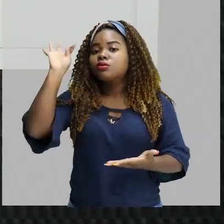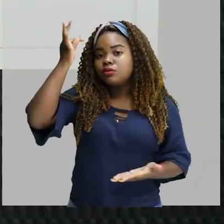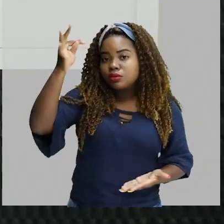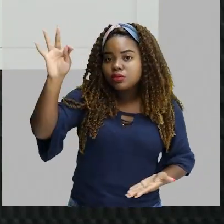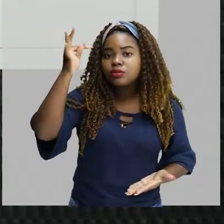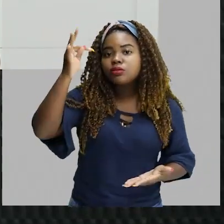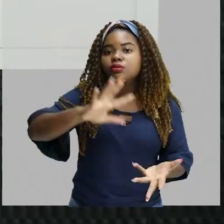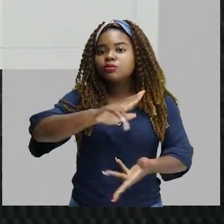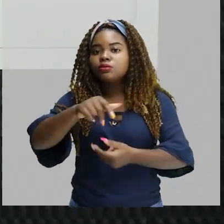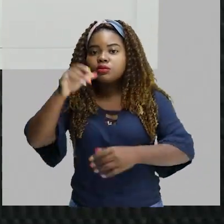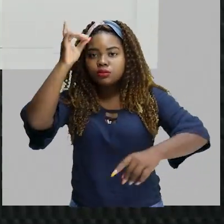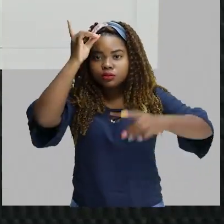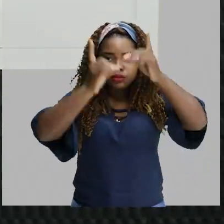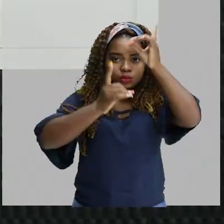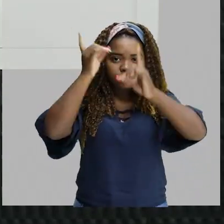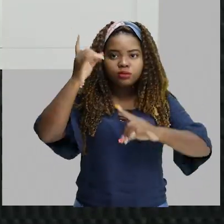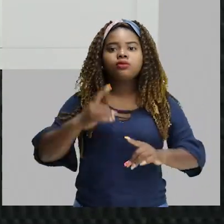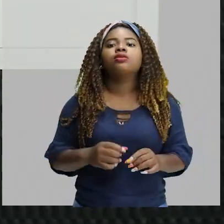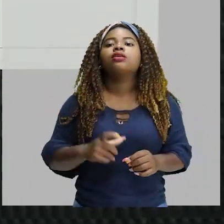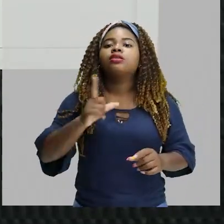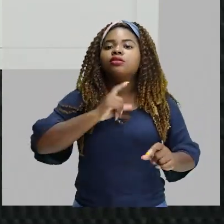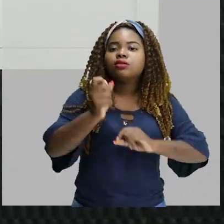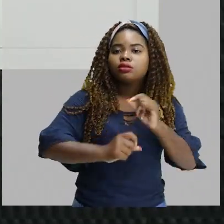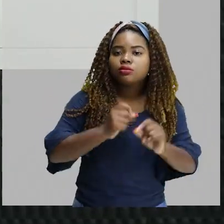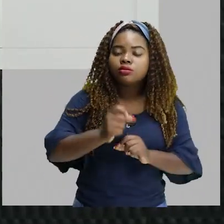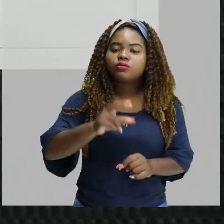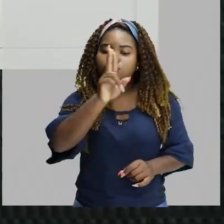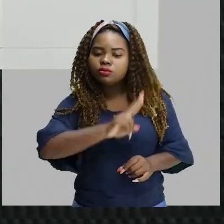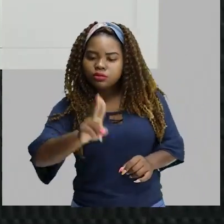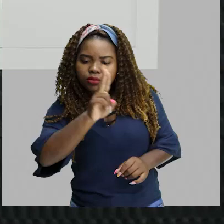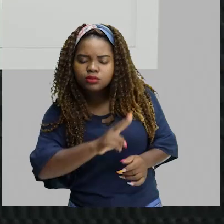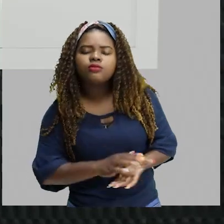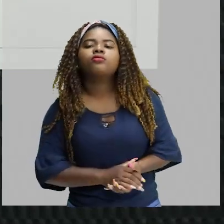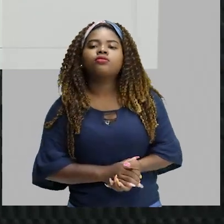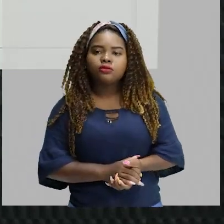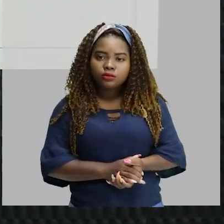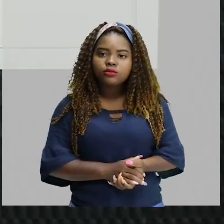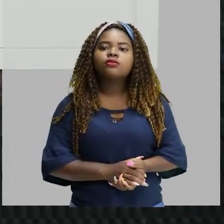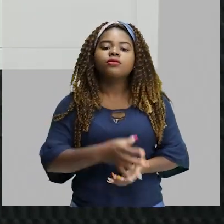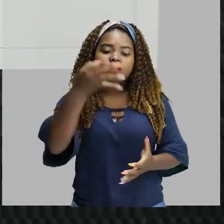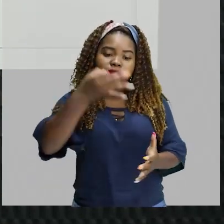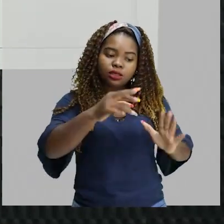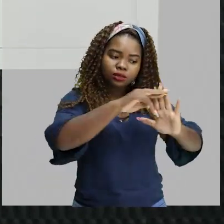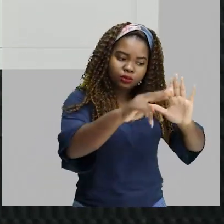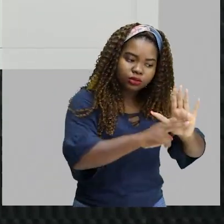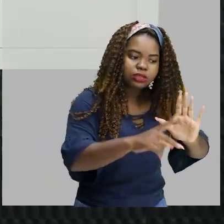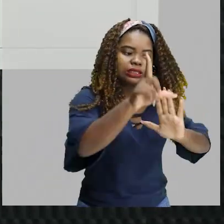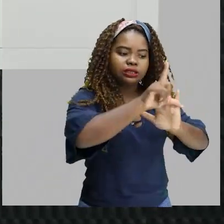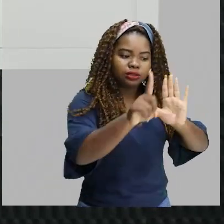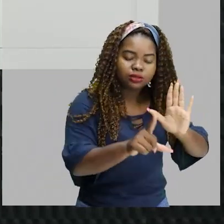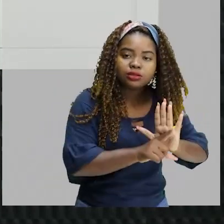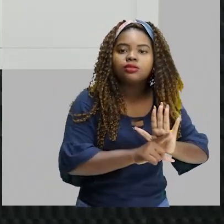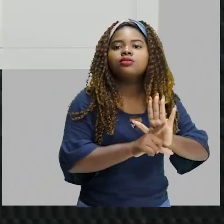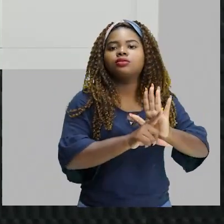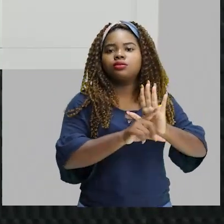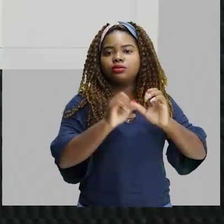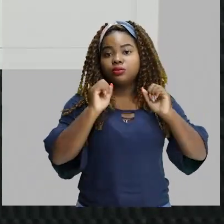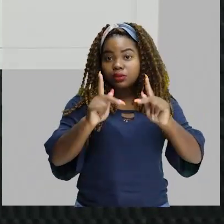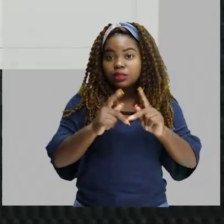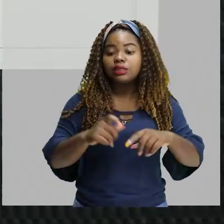sobre o mundo das ideias, pudesse ser algo usual, ser algo coerente e ser algo